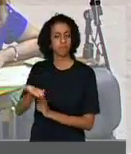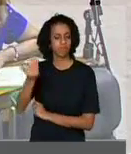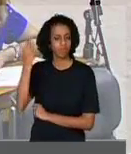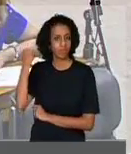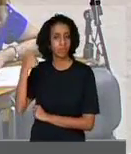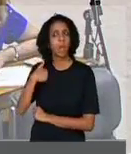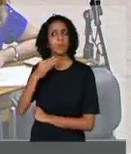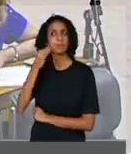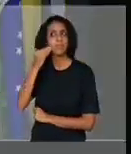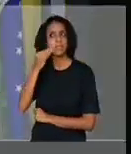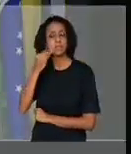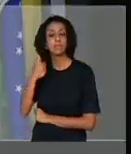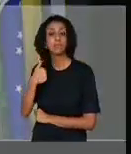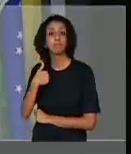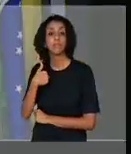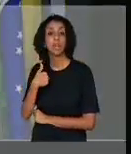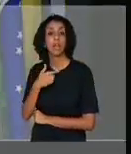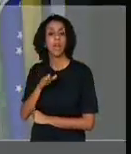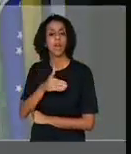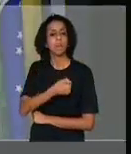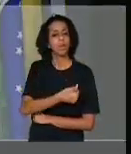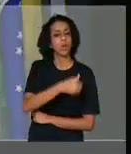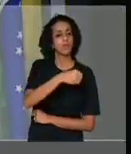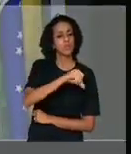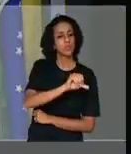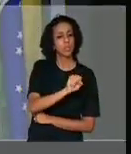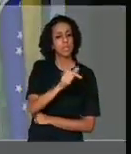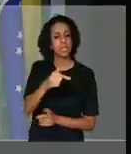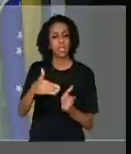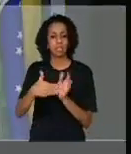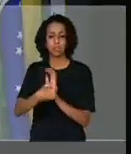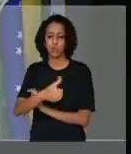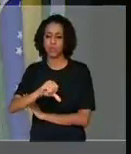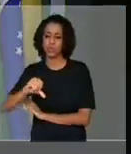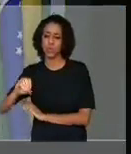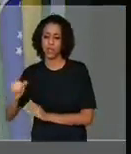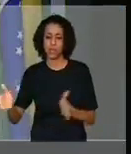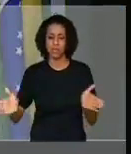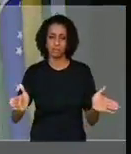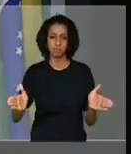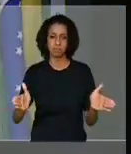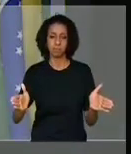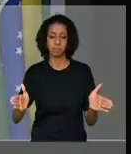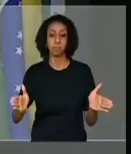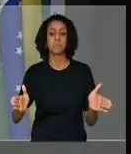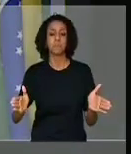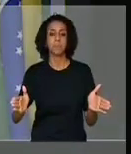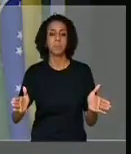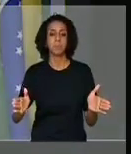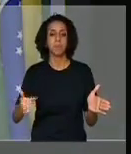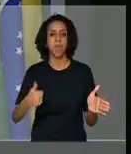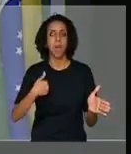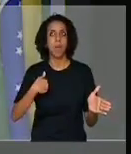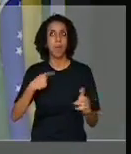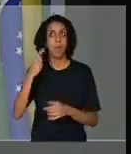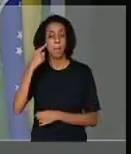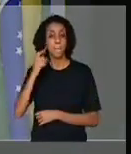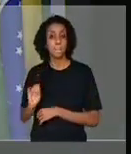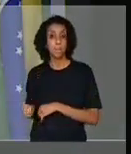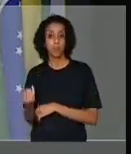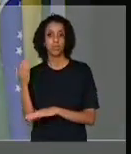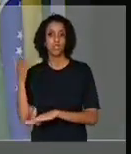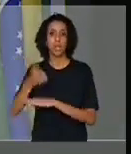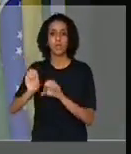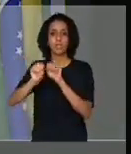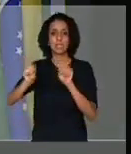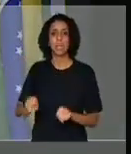Álvaro Dias, naqueles anos de 87 a 90, quando eu tive também a oportunidade de criar um dos primeiros CIAFs